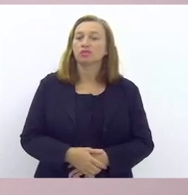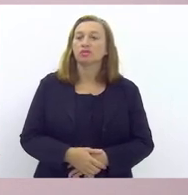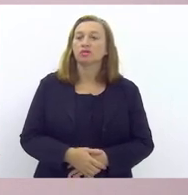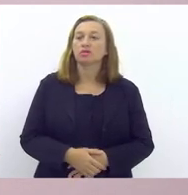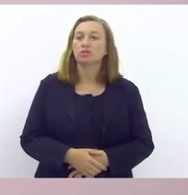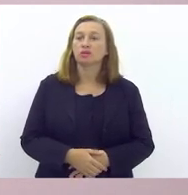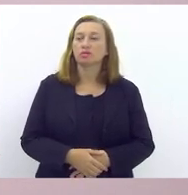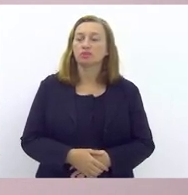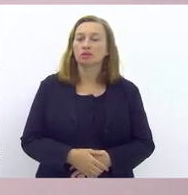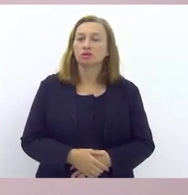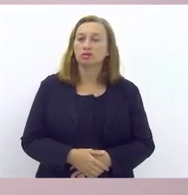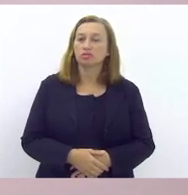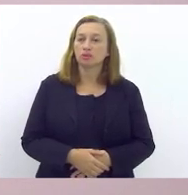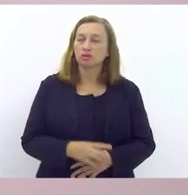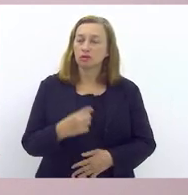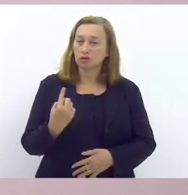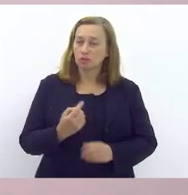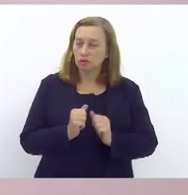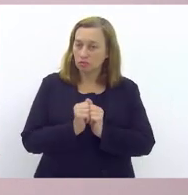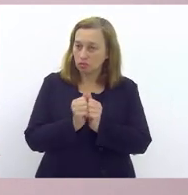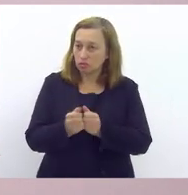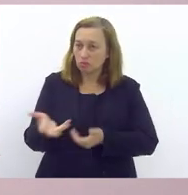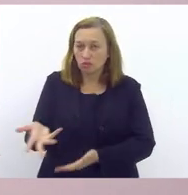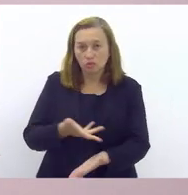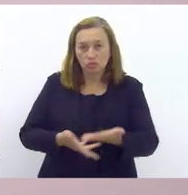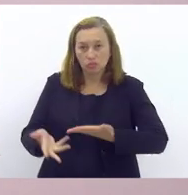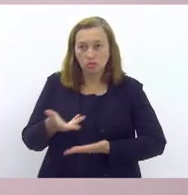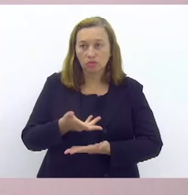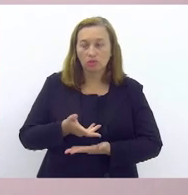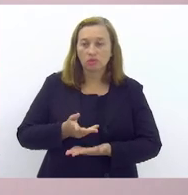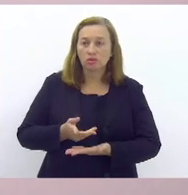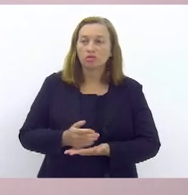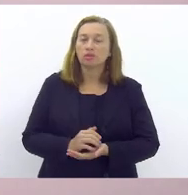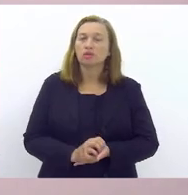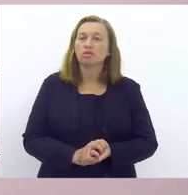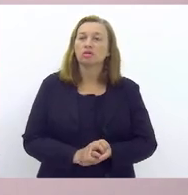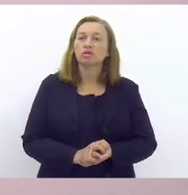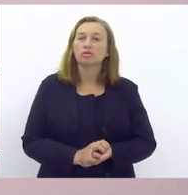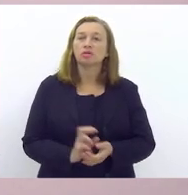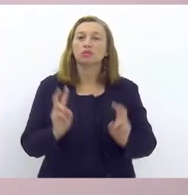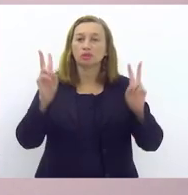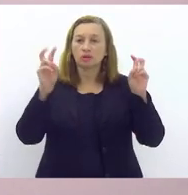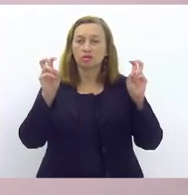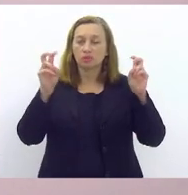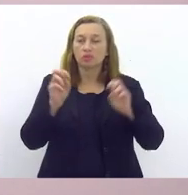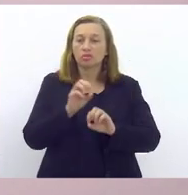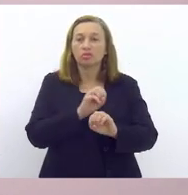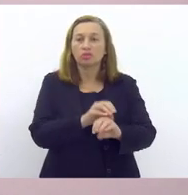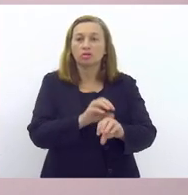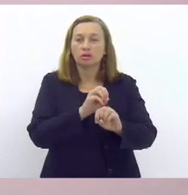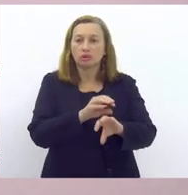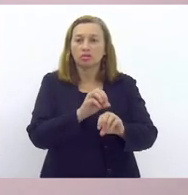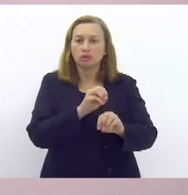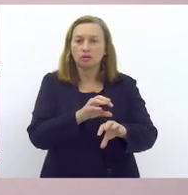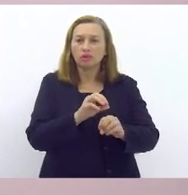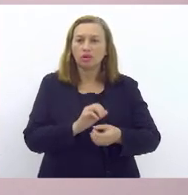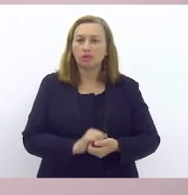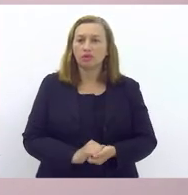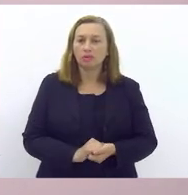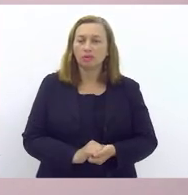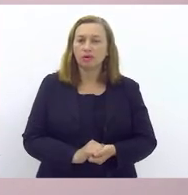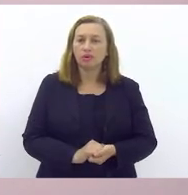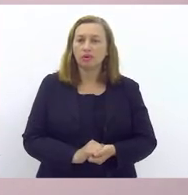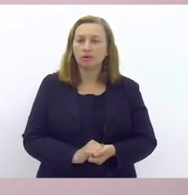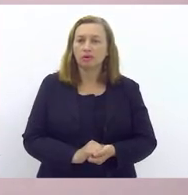gente está interlocutando muito a questão da educação inclusiva